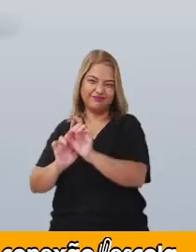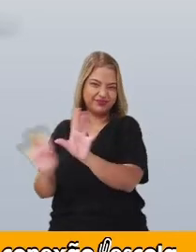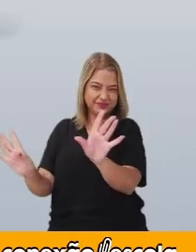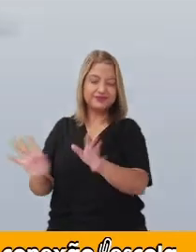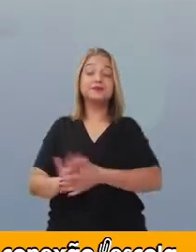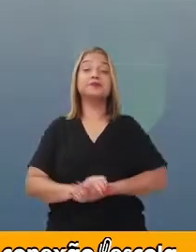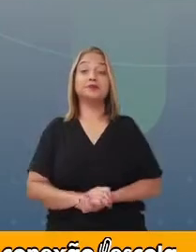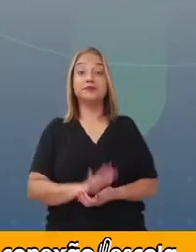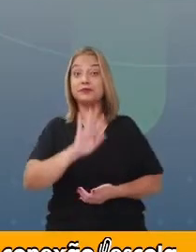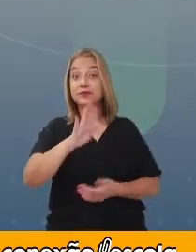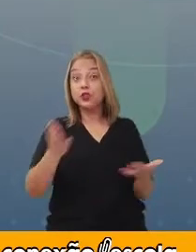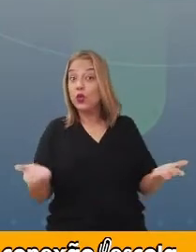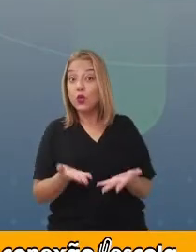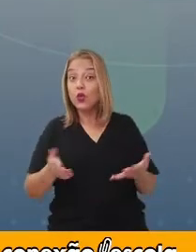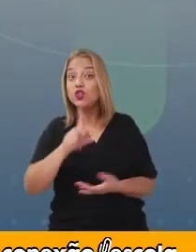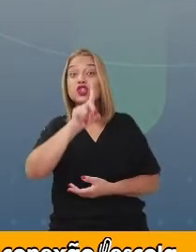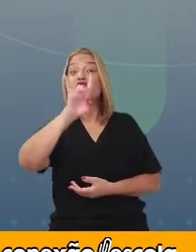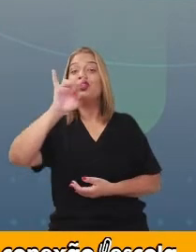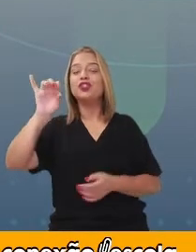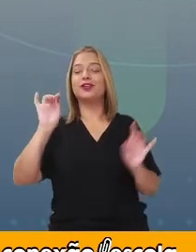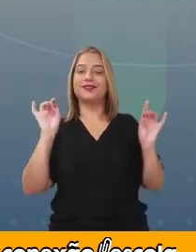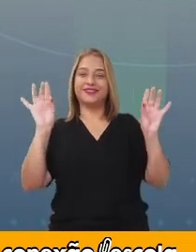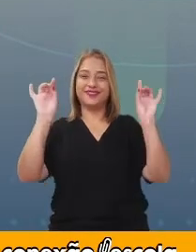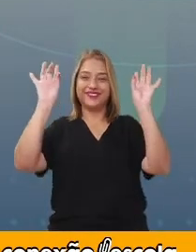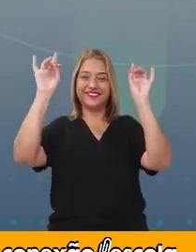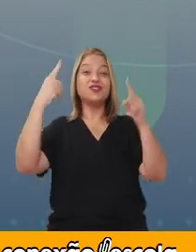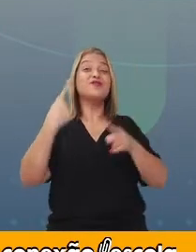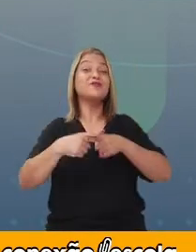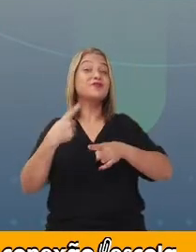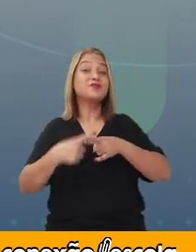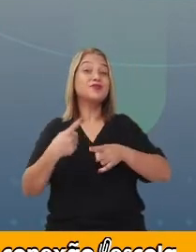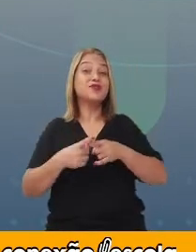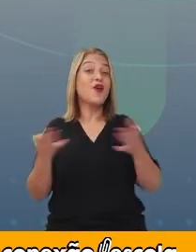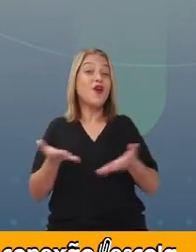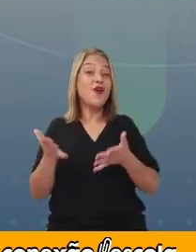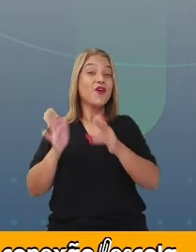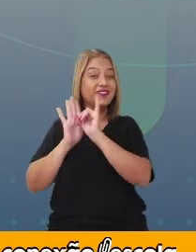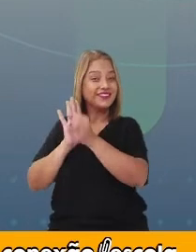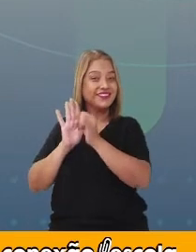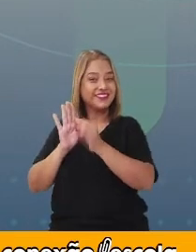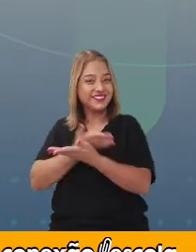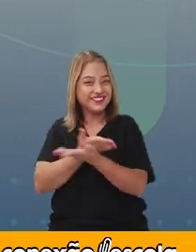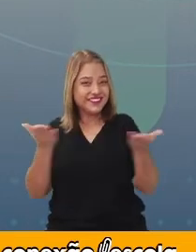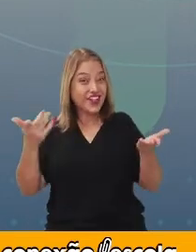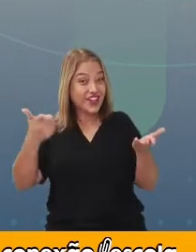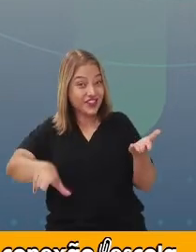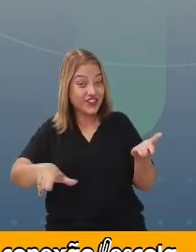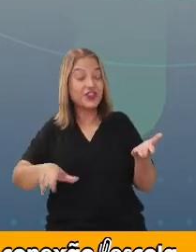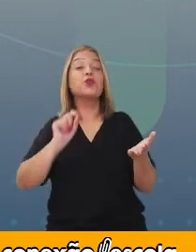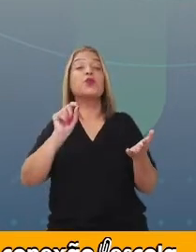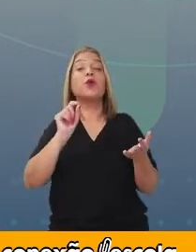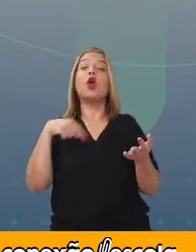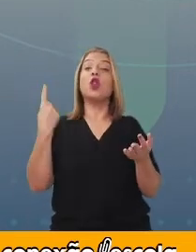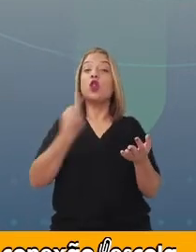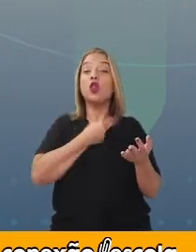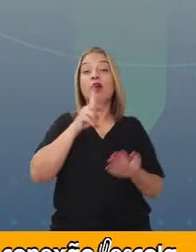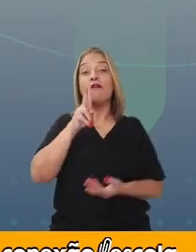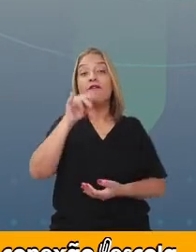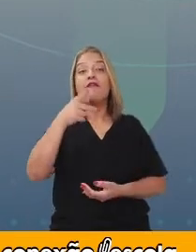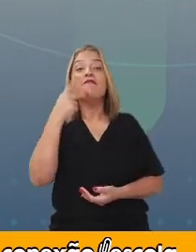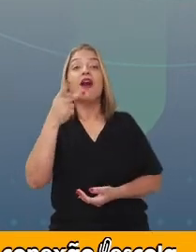hoje é um dia muito especial, por isso que nós trouxemos essa parlenda novamente para vocês. Porque nós vamos falar